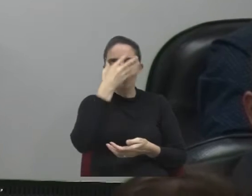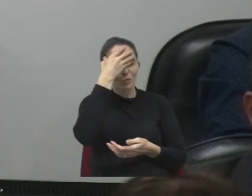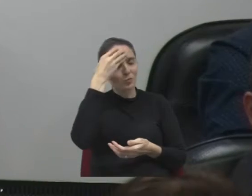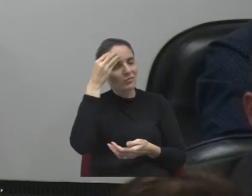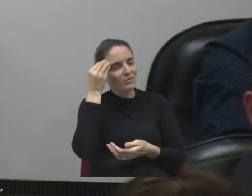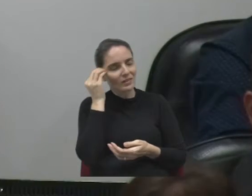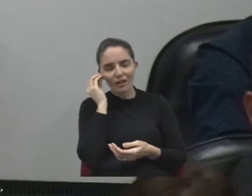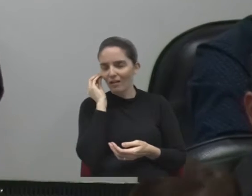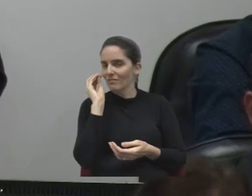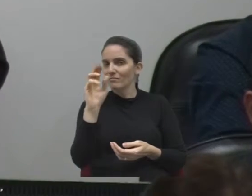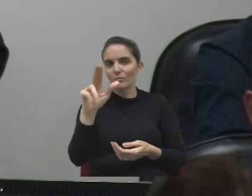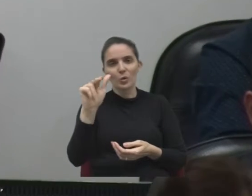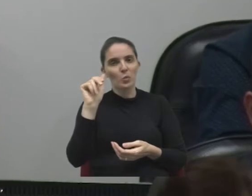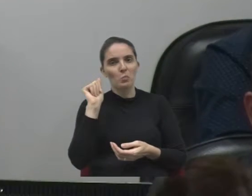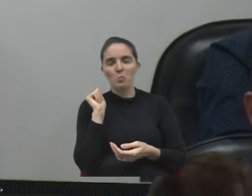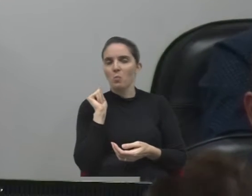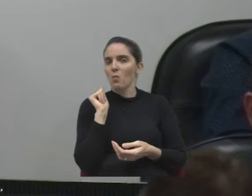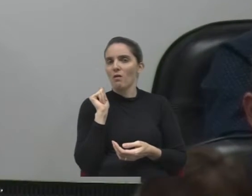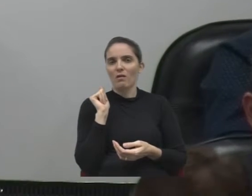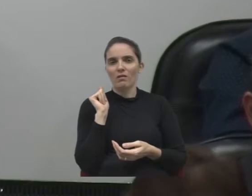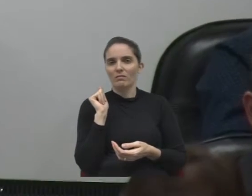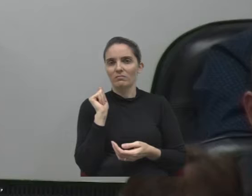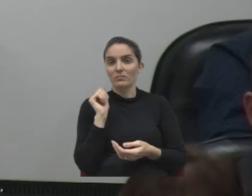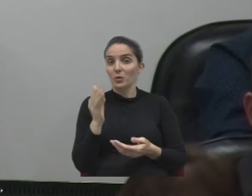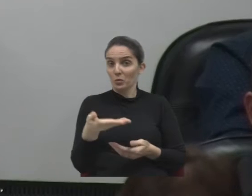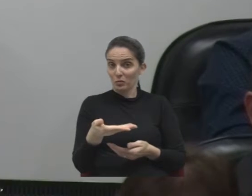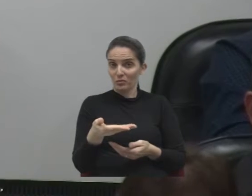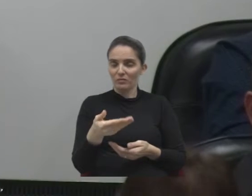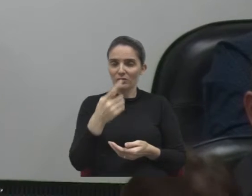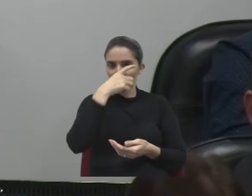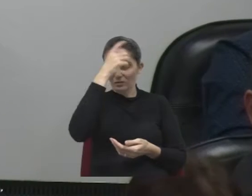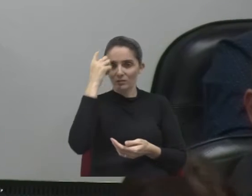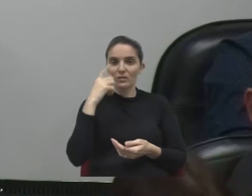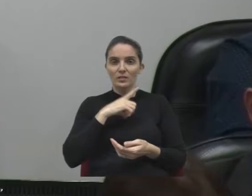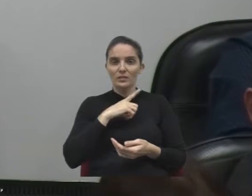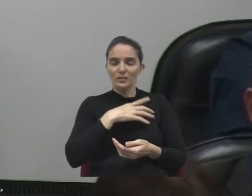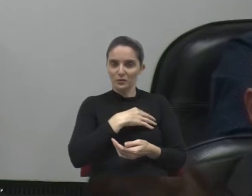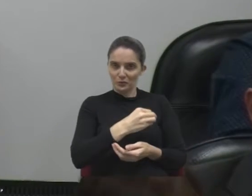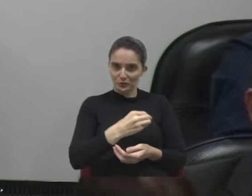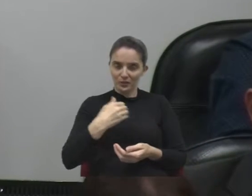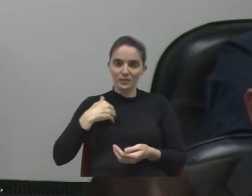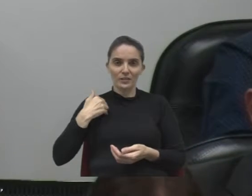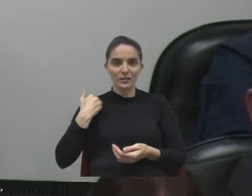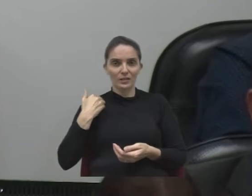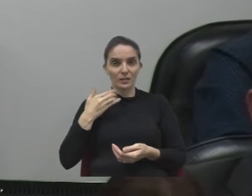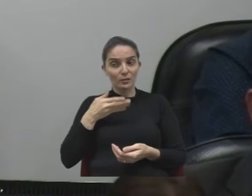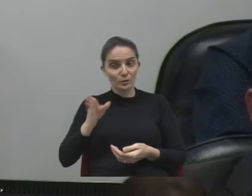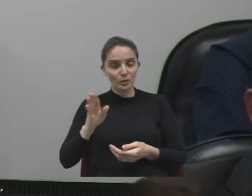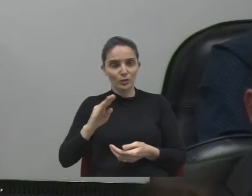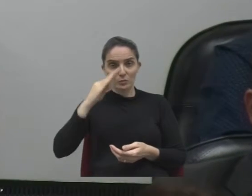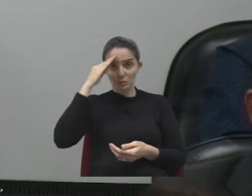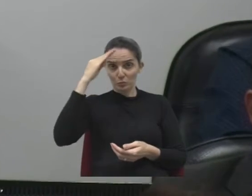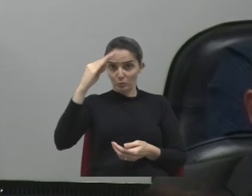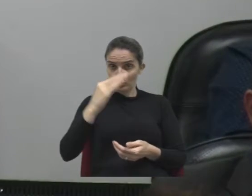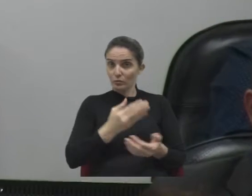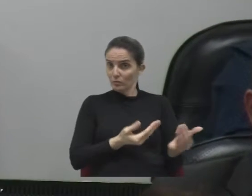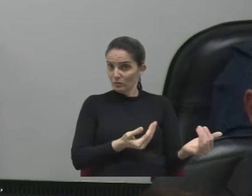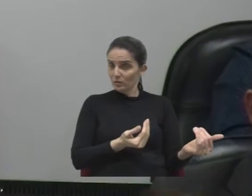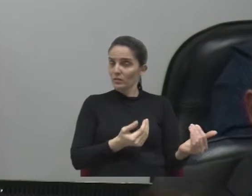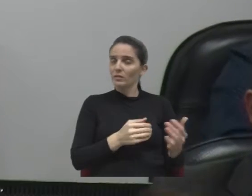ter participado. Hoje eu tenho um filho na idade de se alistar, né, inclusive se alista esse